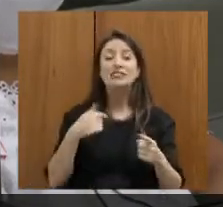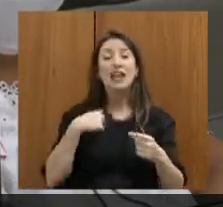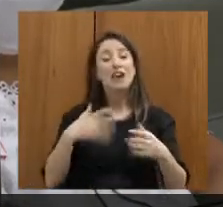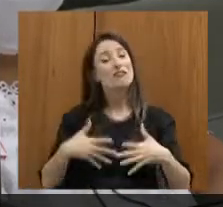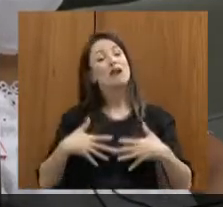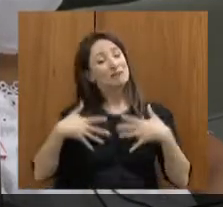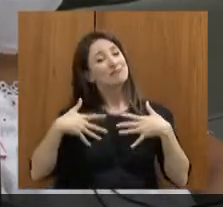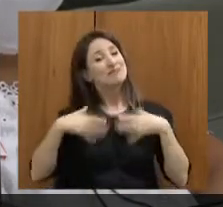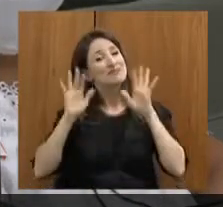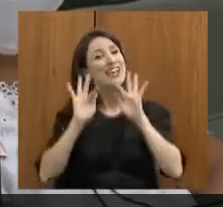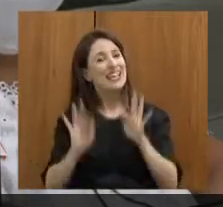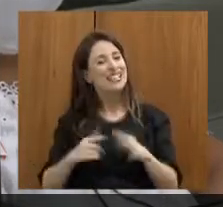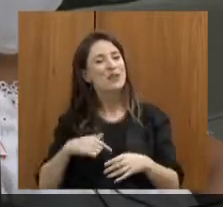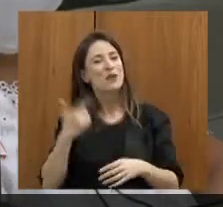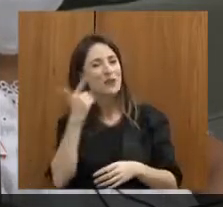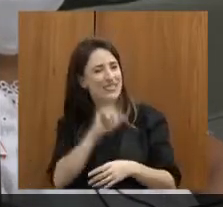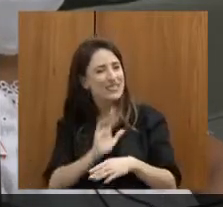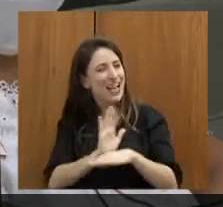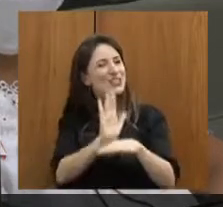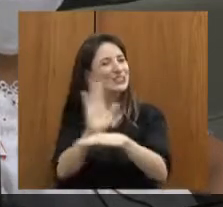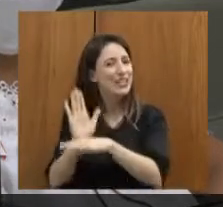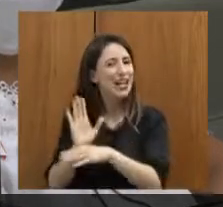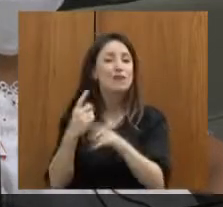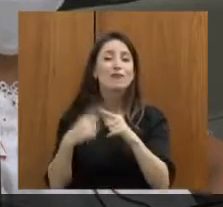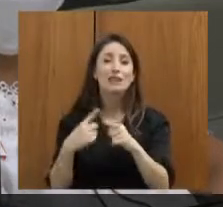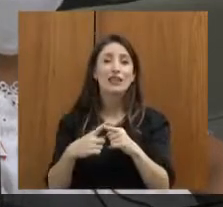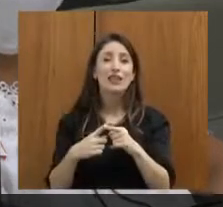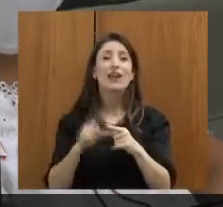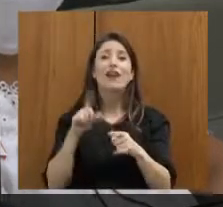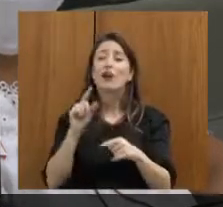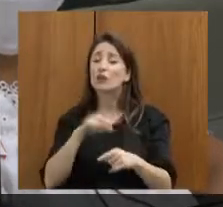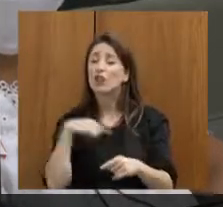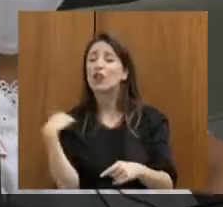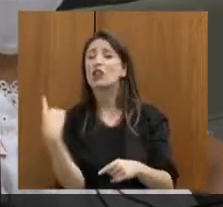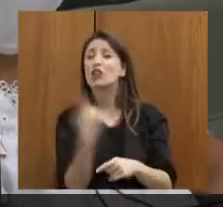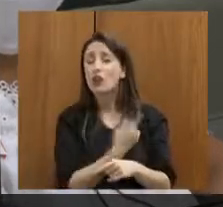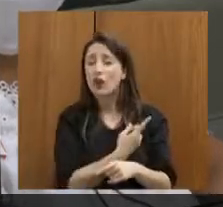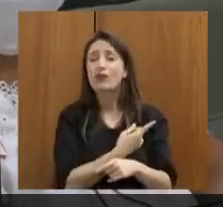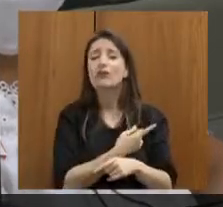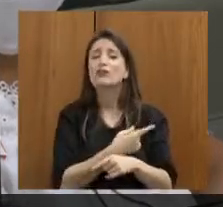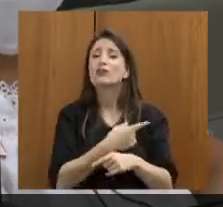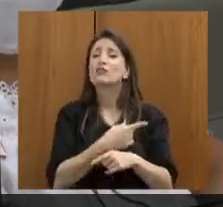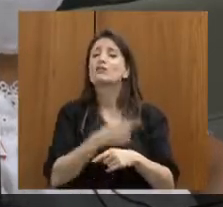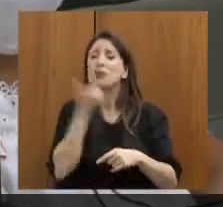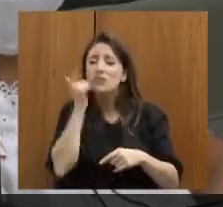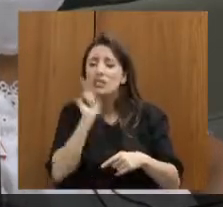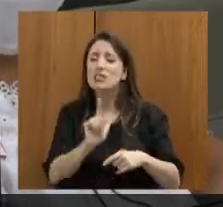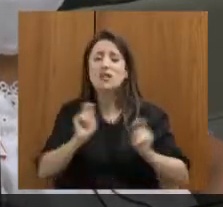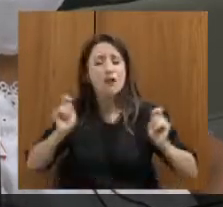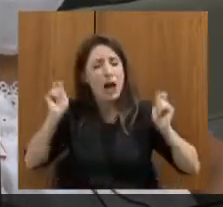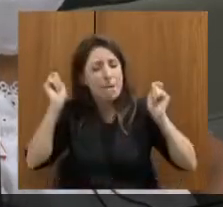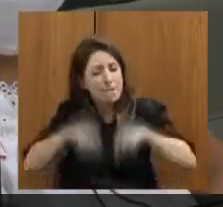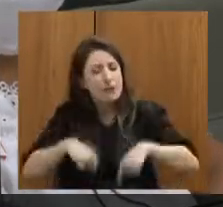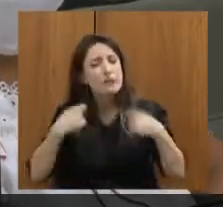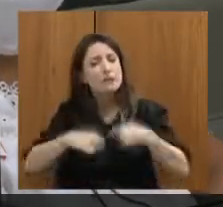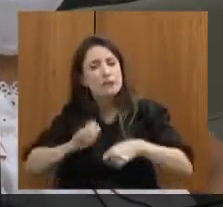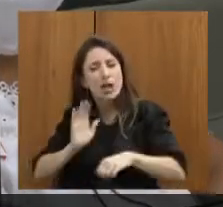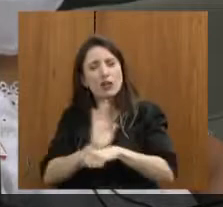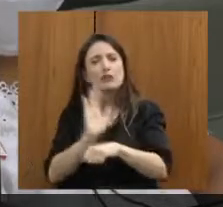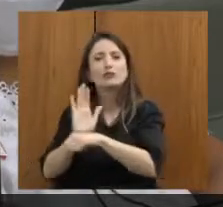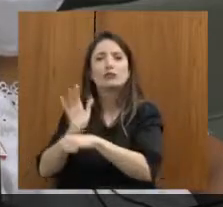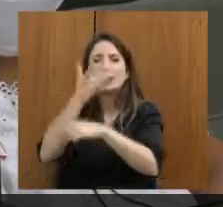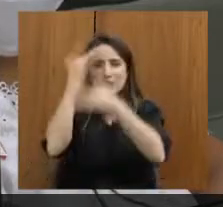conta de fazer isso porque é o que nós temos de melhor que a gente tem que fazer pelos nossos né E vai